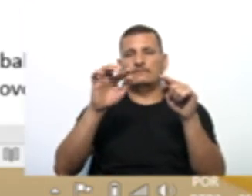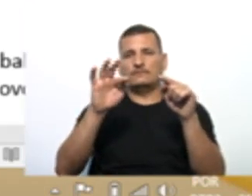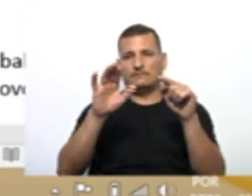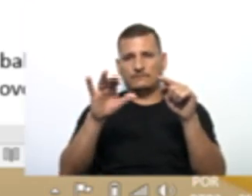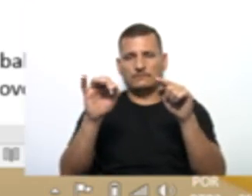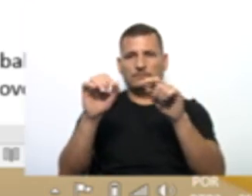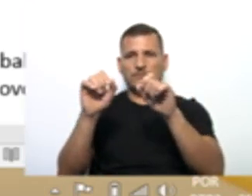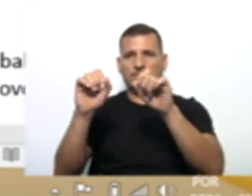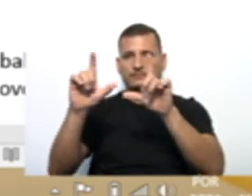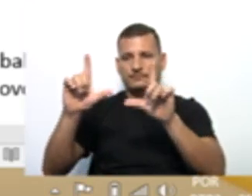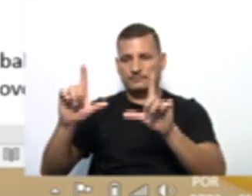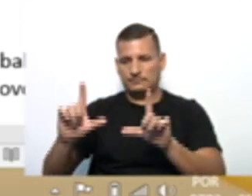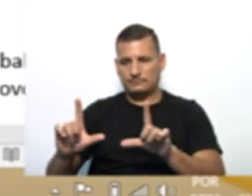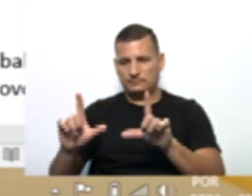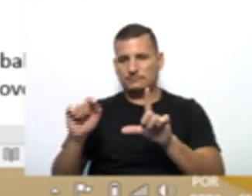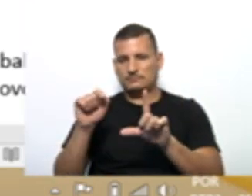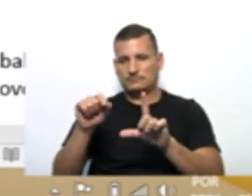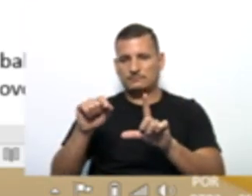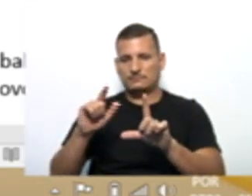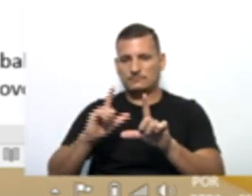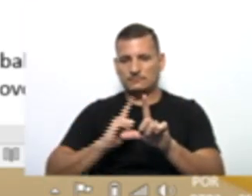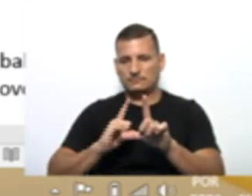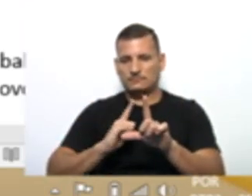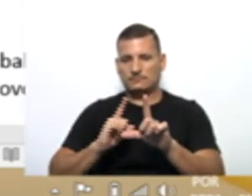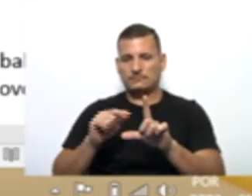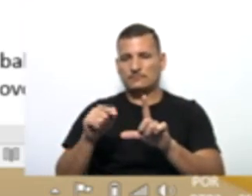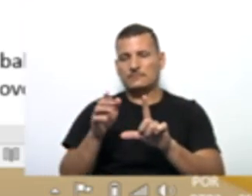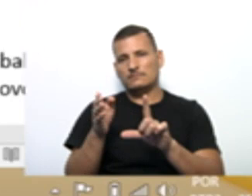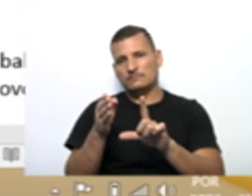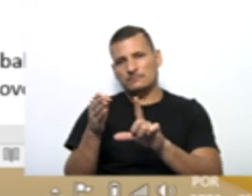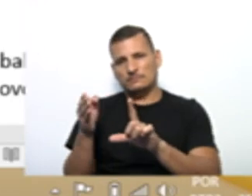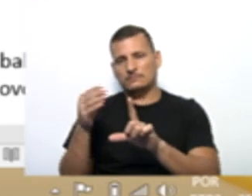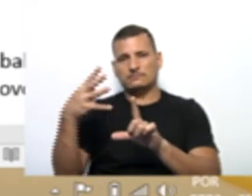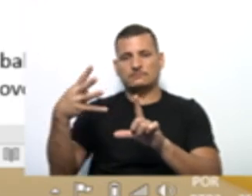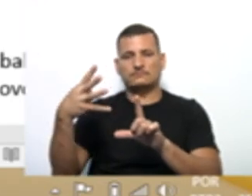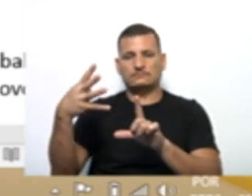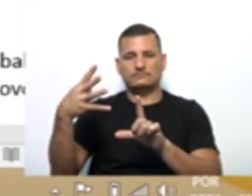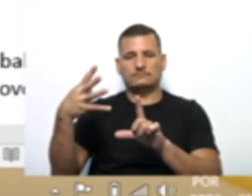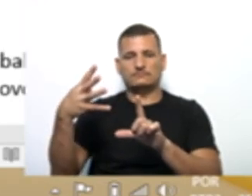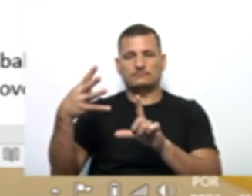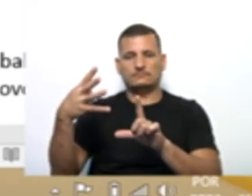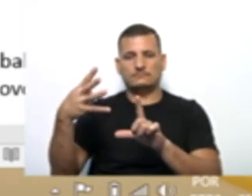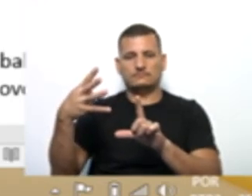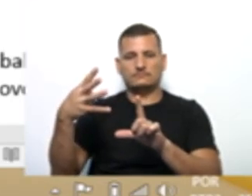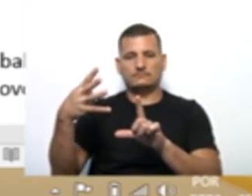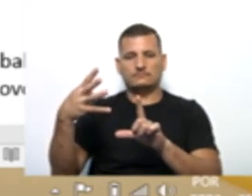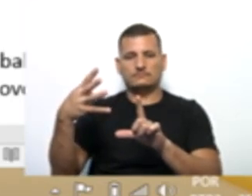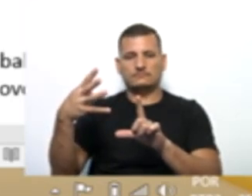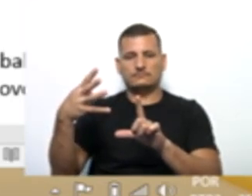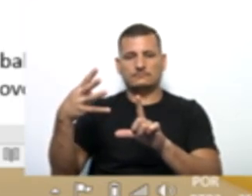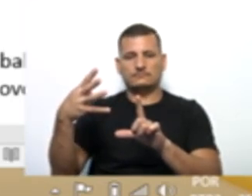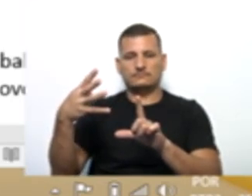recuo, né, especial, e aí você pode colocar esse recuo com 4. Acho que colocar 4 fica mais rápido.